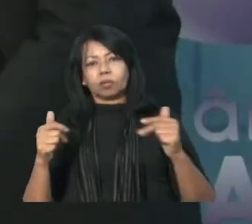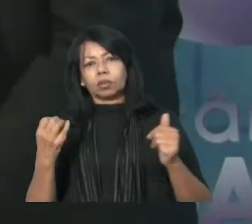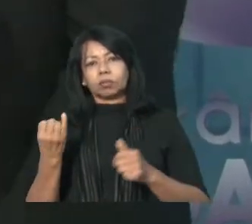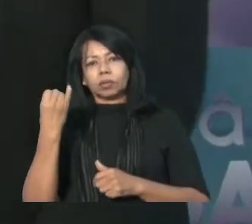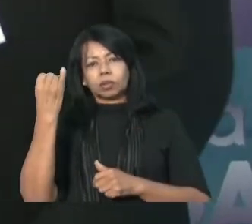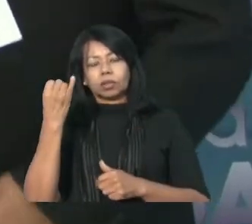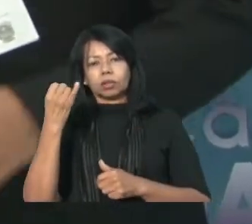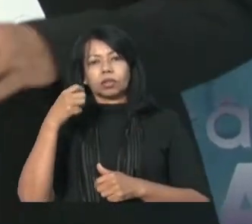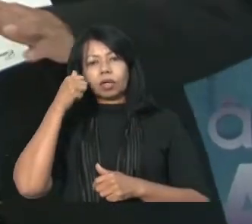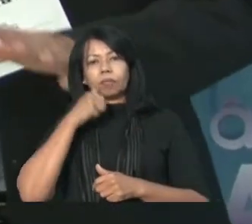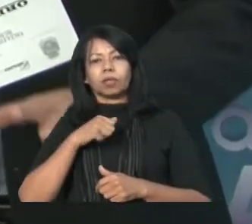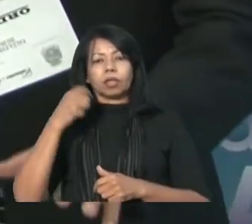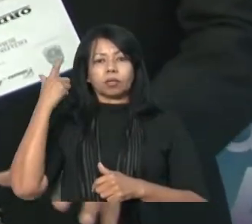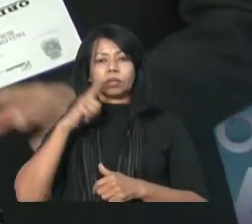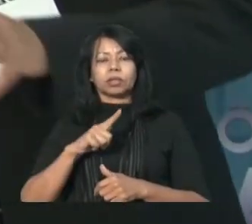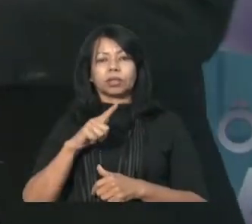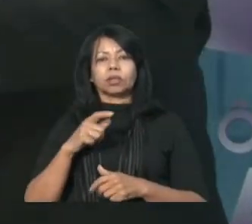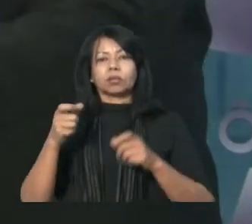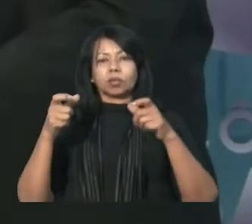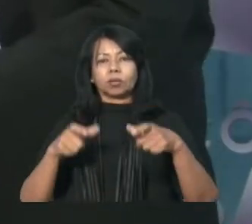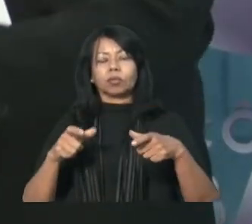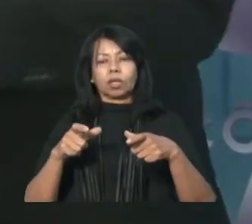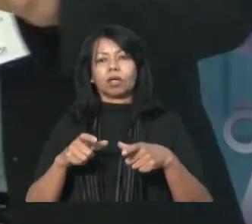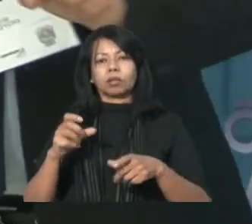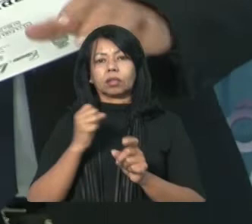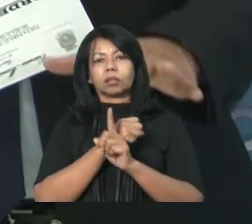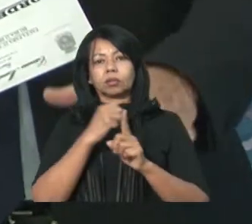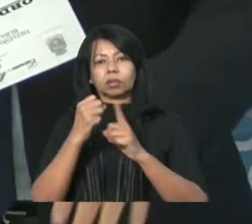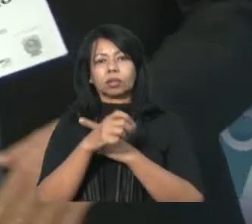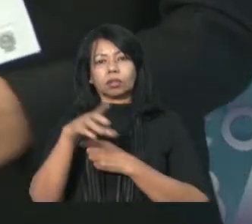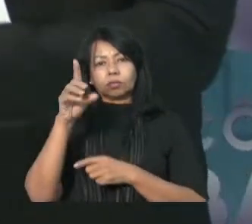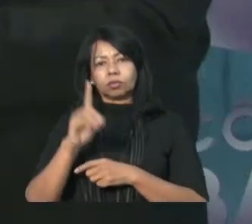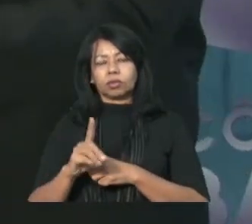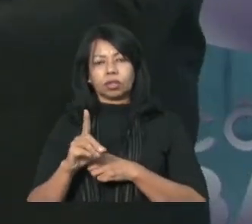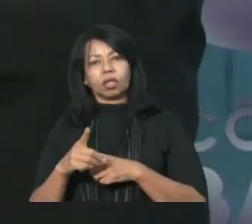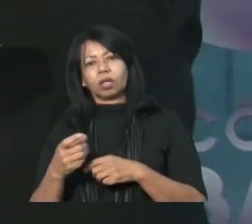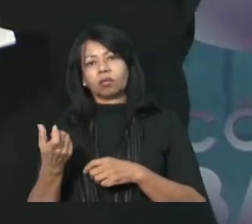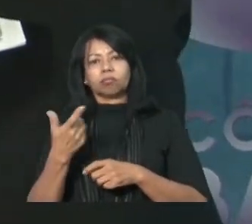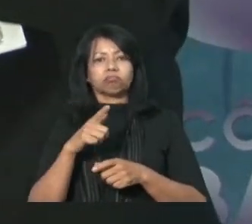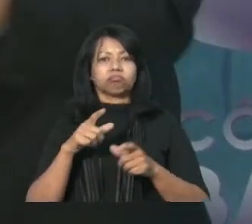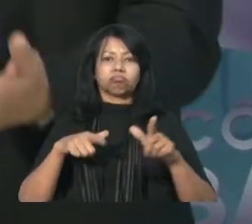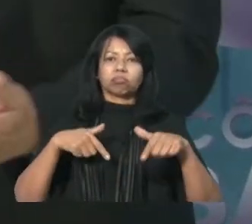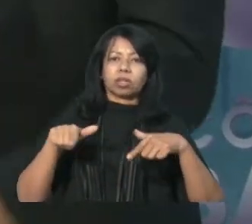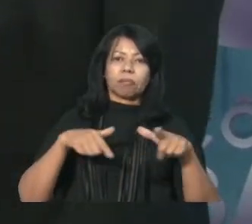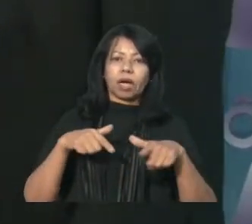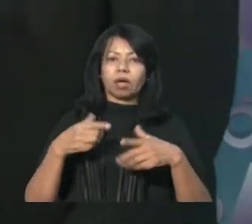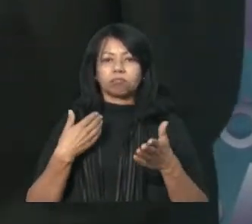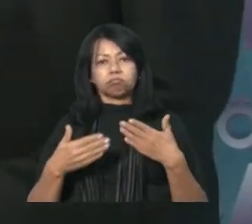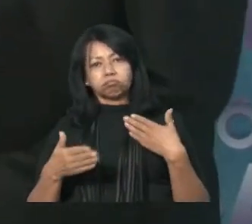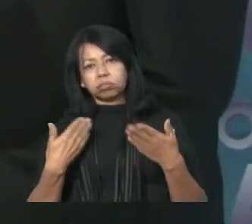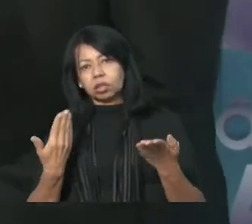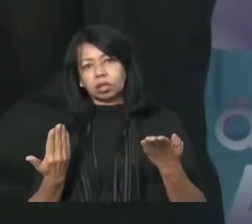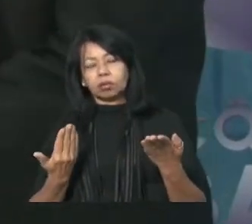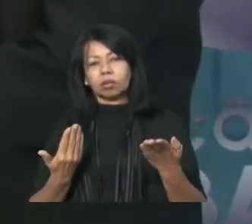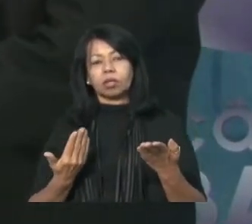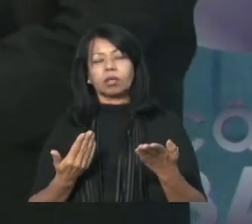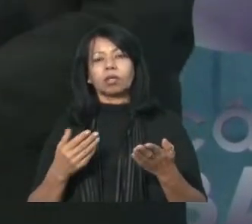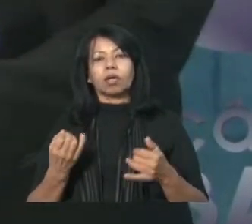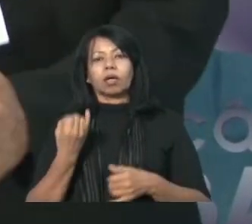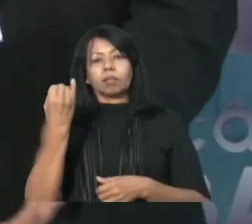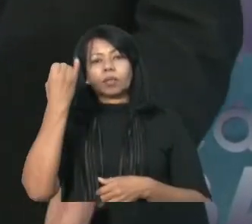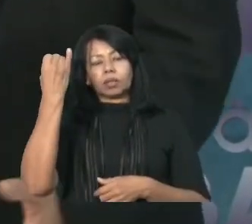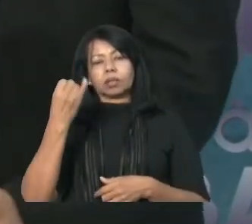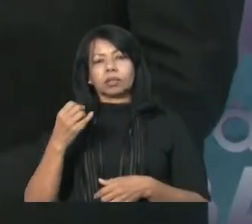Conquistando o seu espaço na sociedade seja no direito ou seja na arquitetura seja um emprego em empregabilidade enfim a